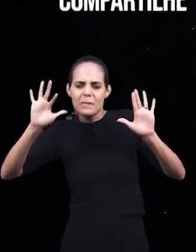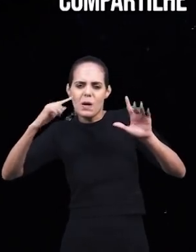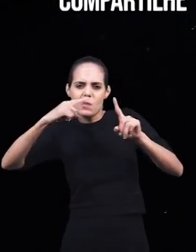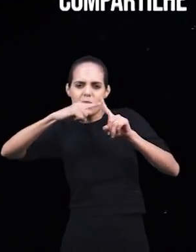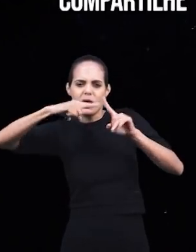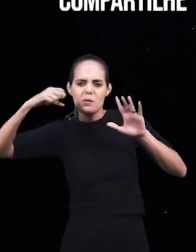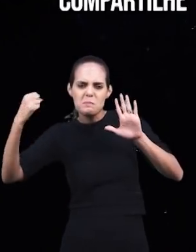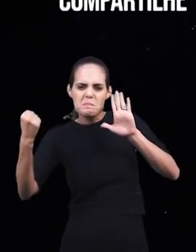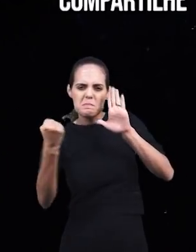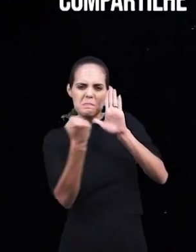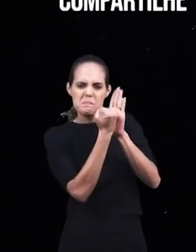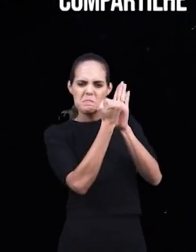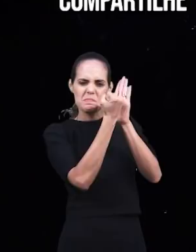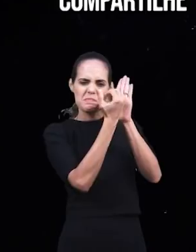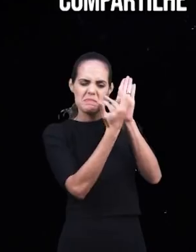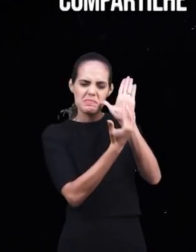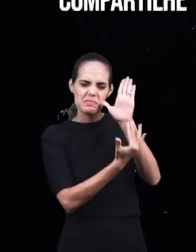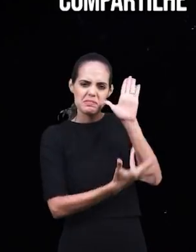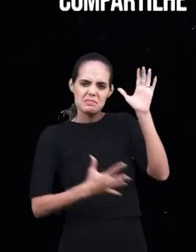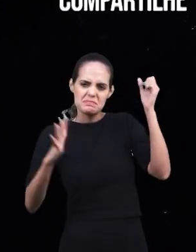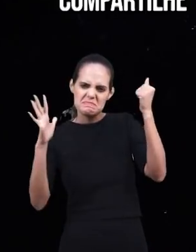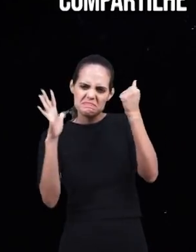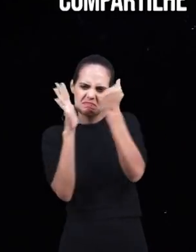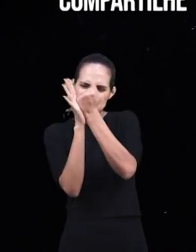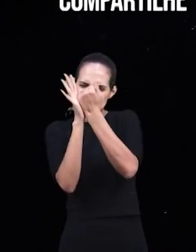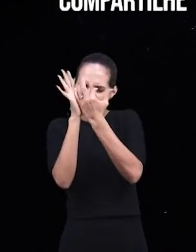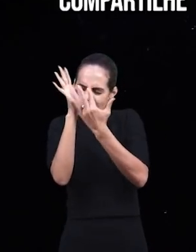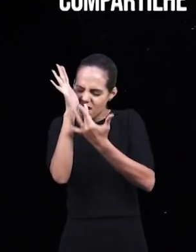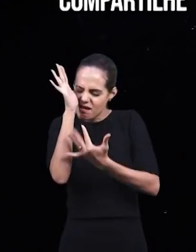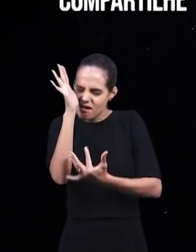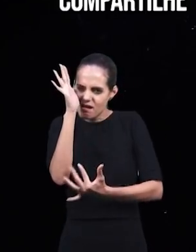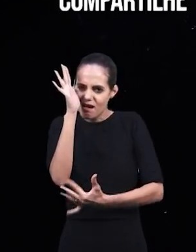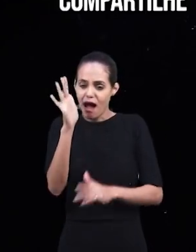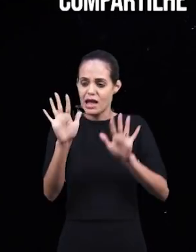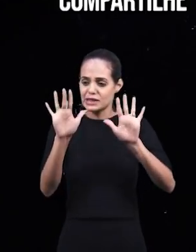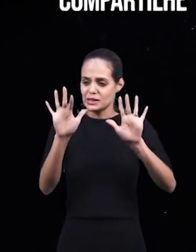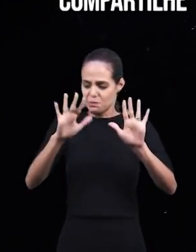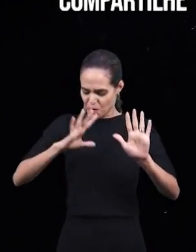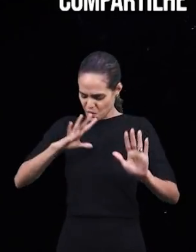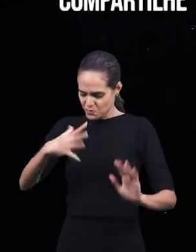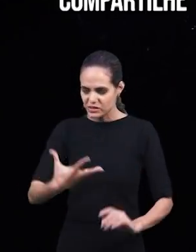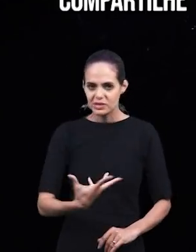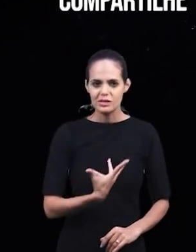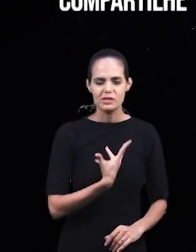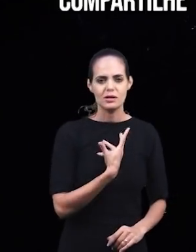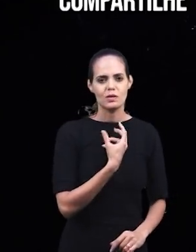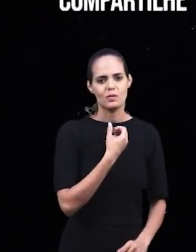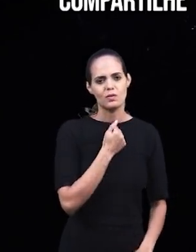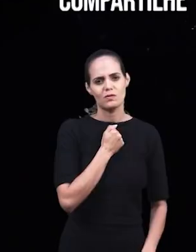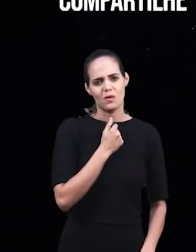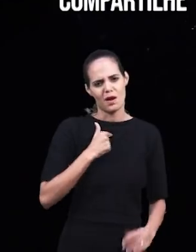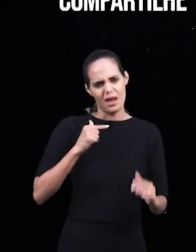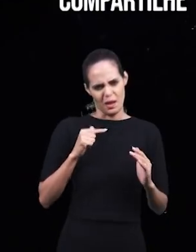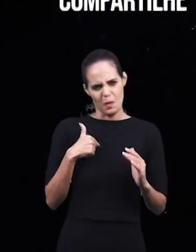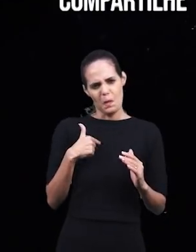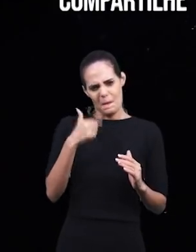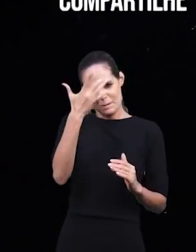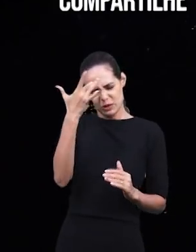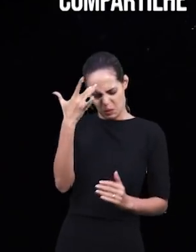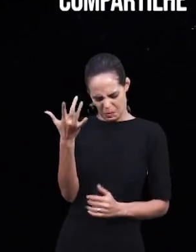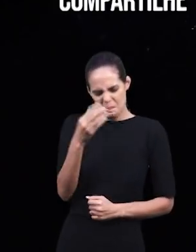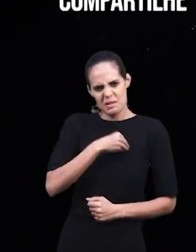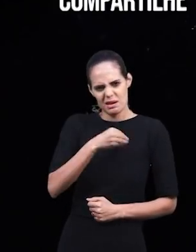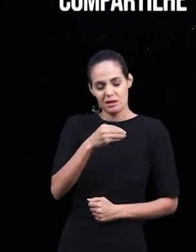cruz ferida, me salvou tão pecador. A